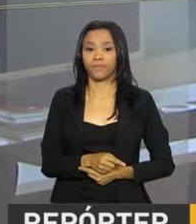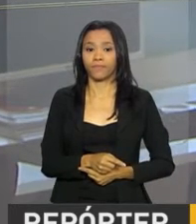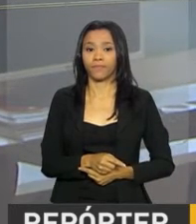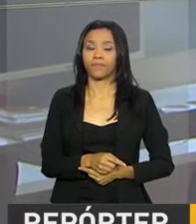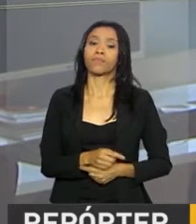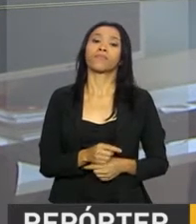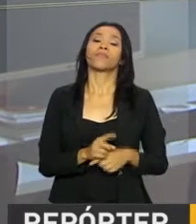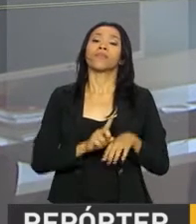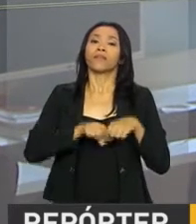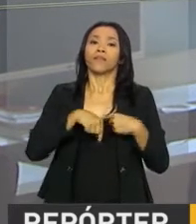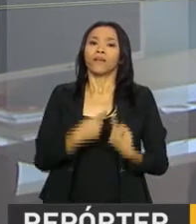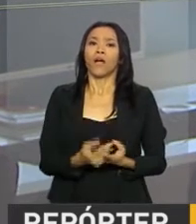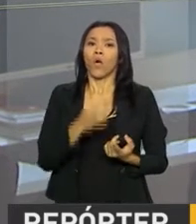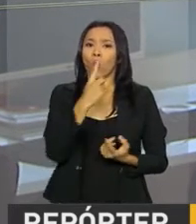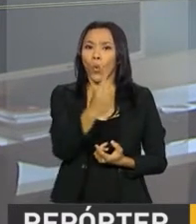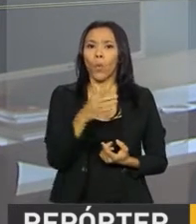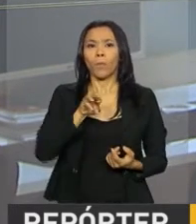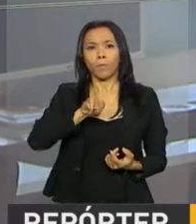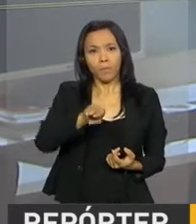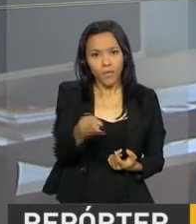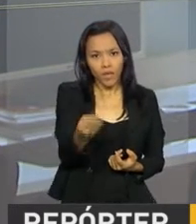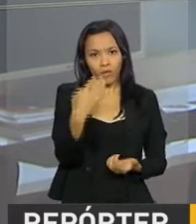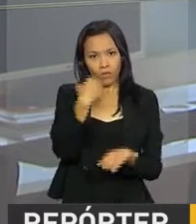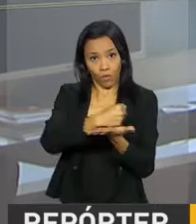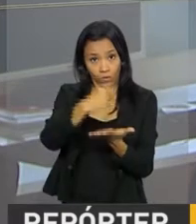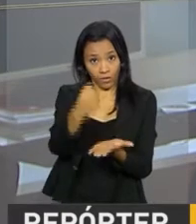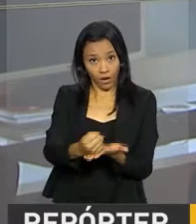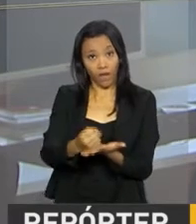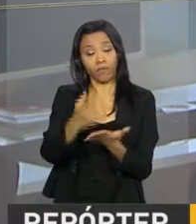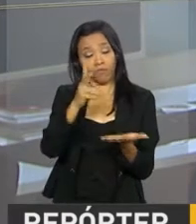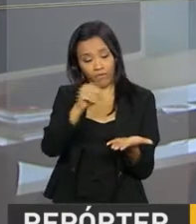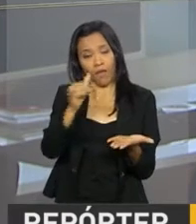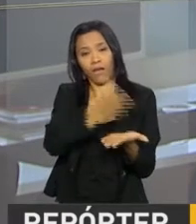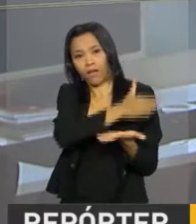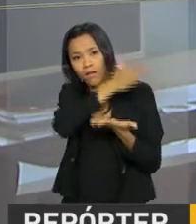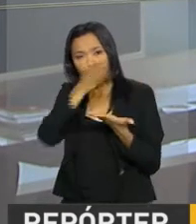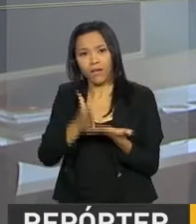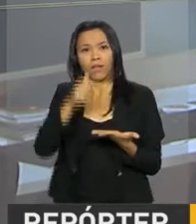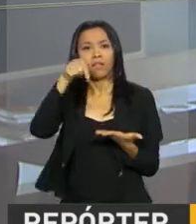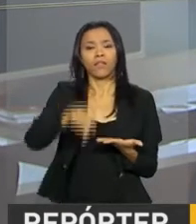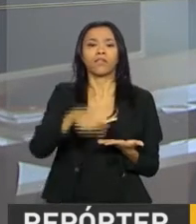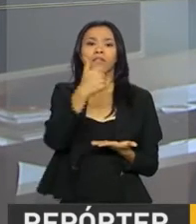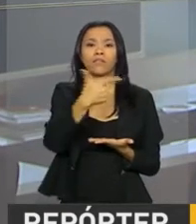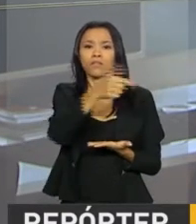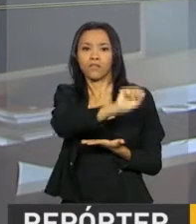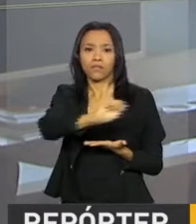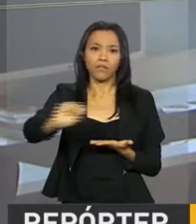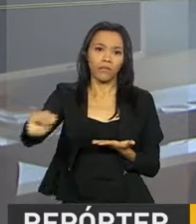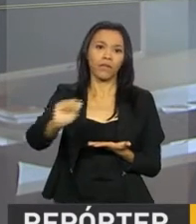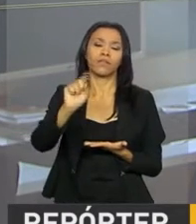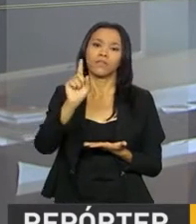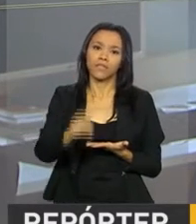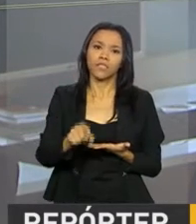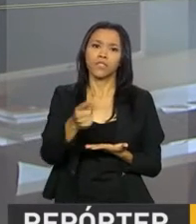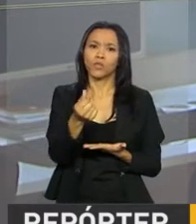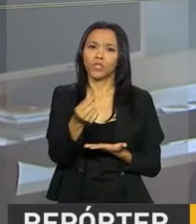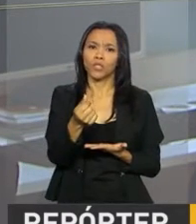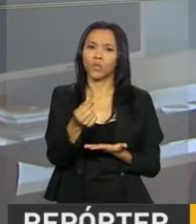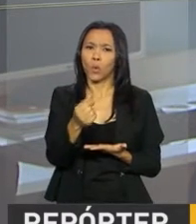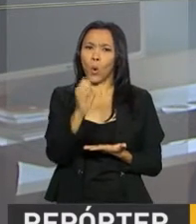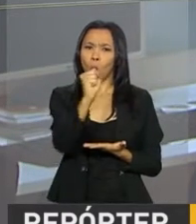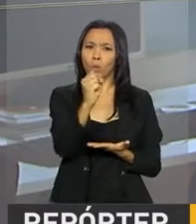sisfiesaluno.mec.gov.br. Cerca de 1,5 milhão de contratos deverão ser prorrogados neste segundo semestre, envolvendo um investimento de mais